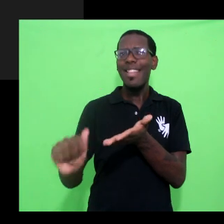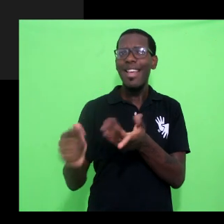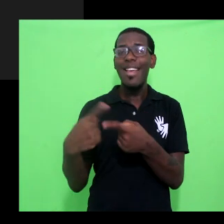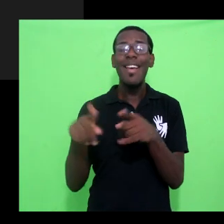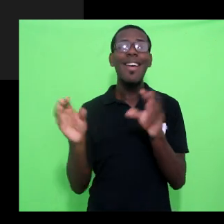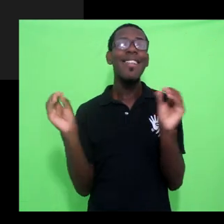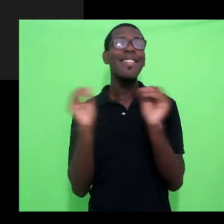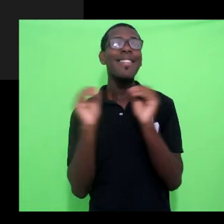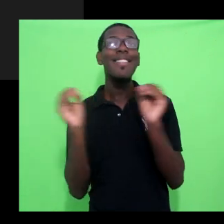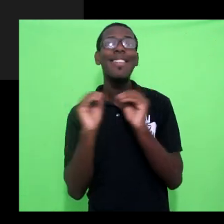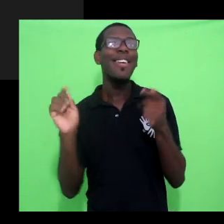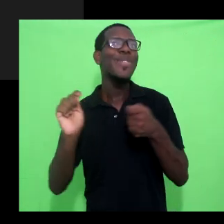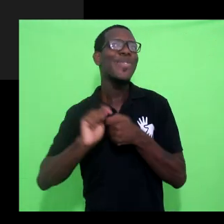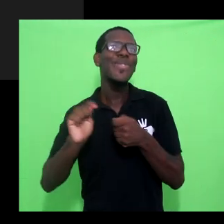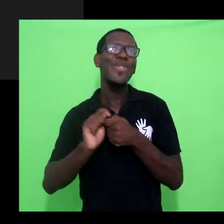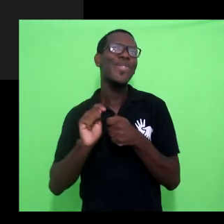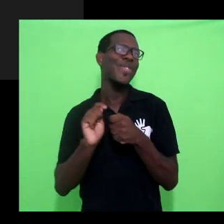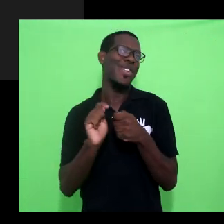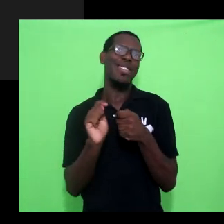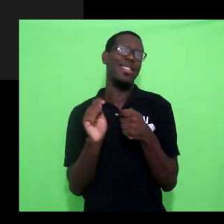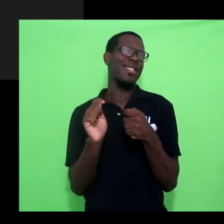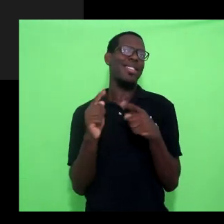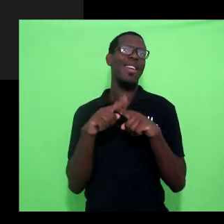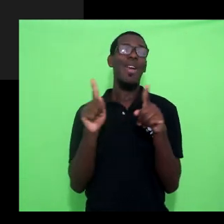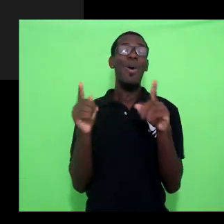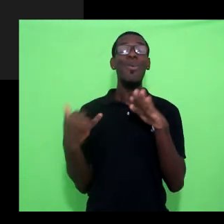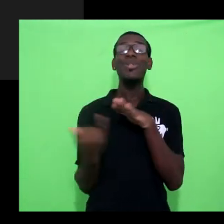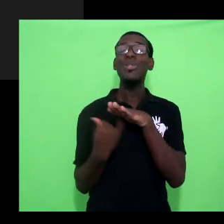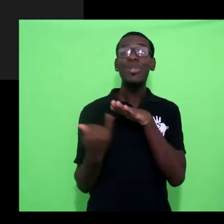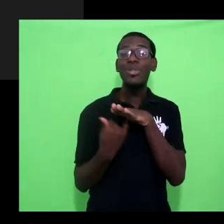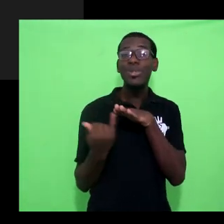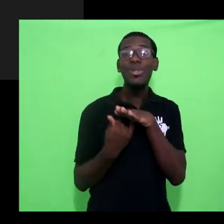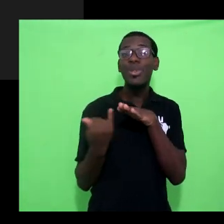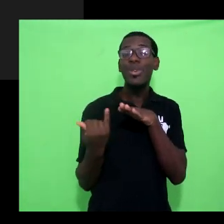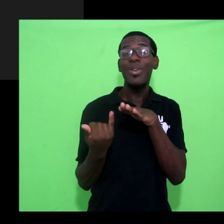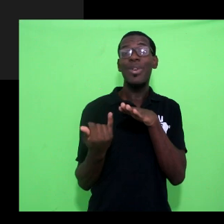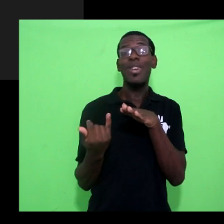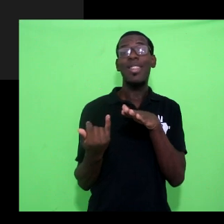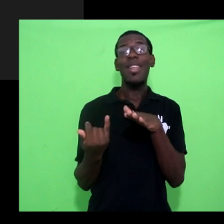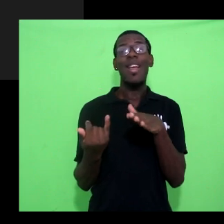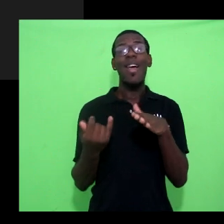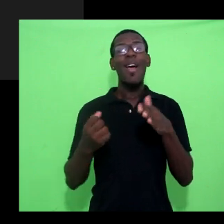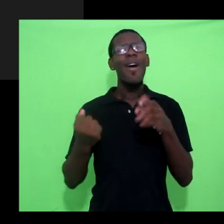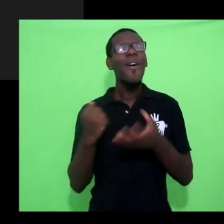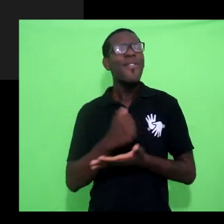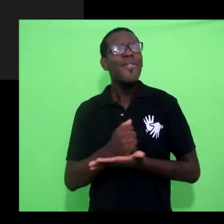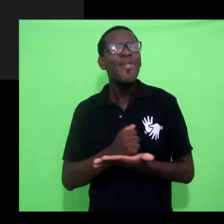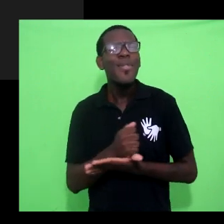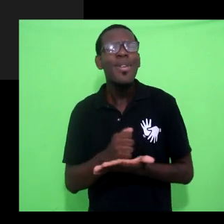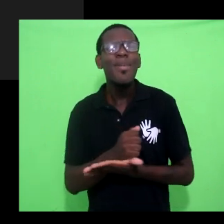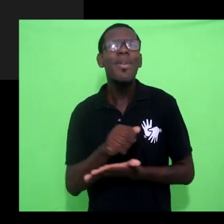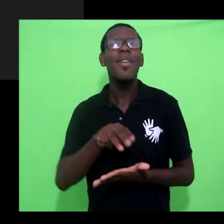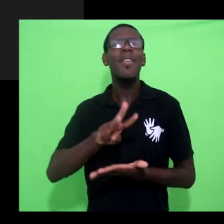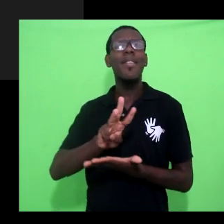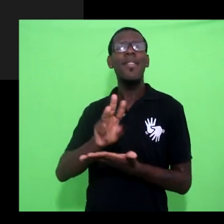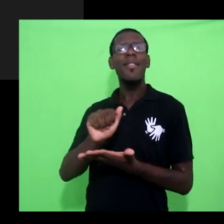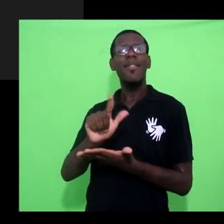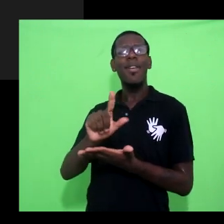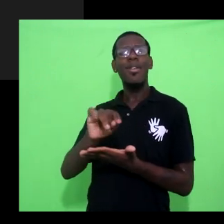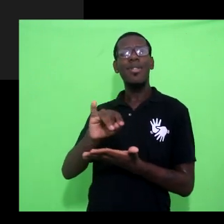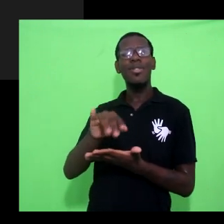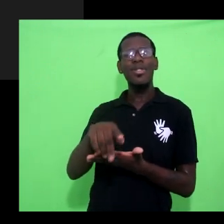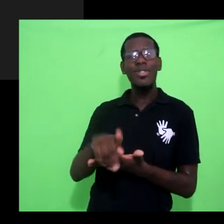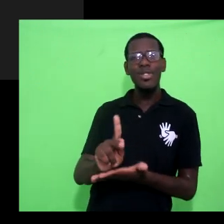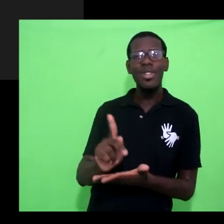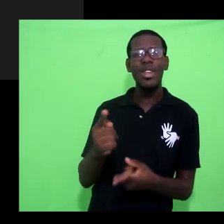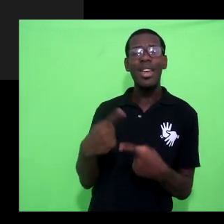Ninguém mais fez coisa alguma em relação ao Instituto. Ele ficou sendo fundamentalmente Valdir. Andei muito